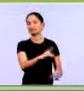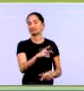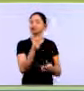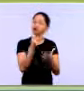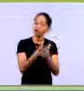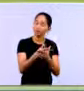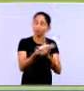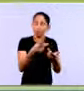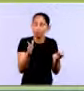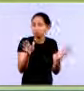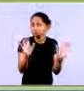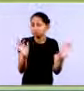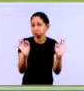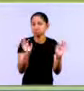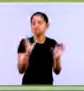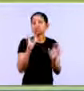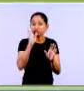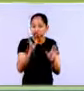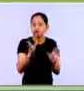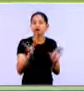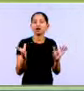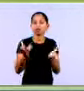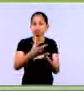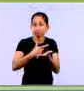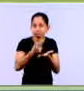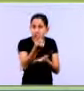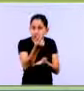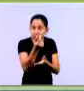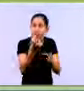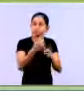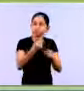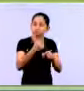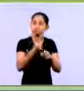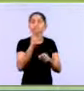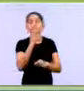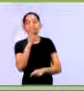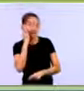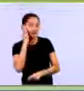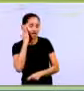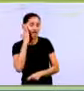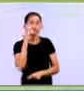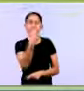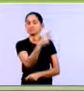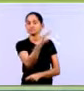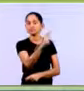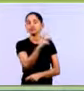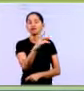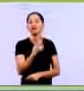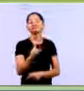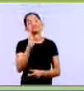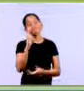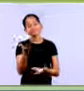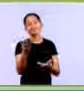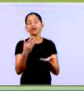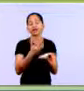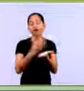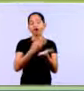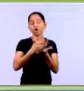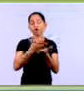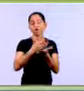é quantificada pelo fisco, nós temos o fato da criação do crédito